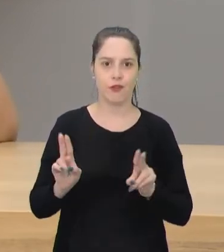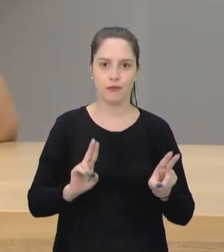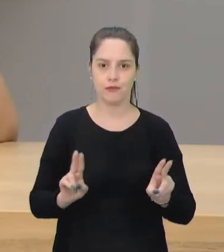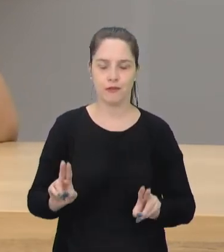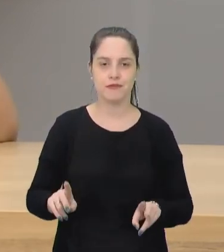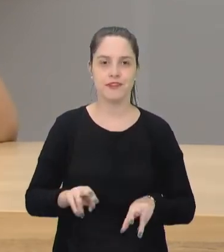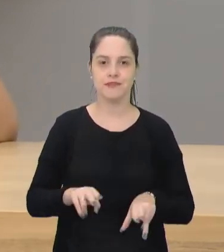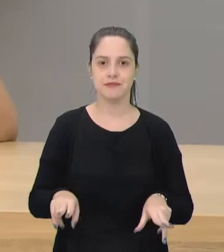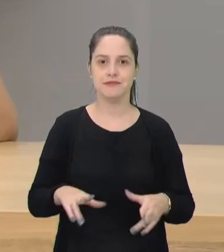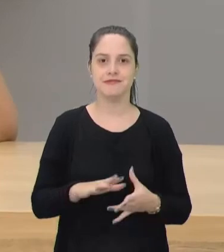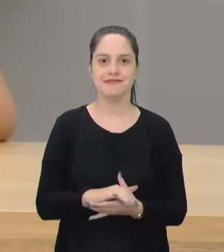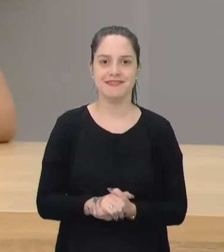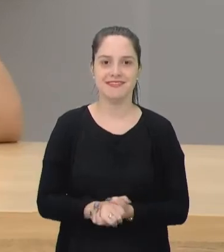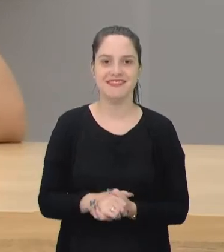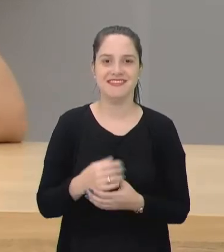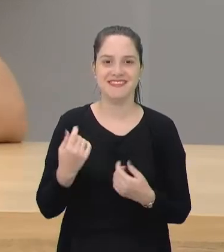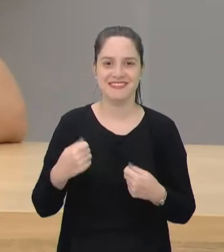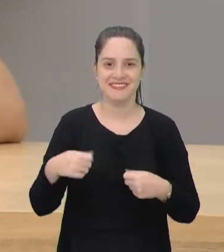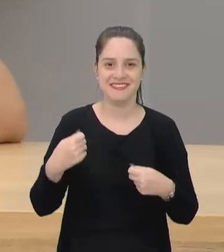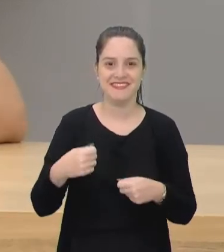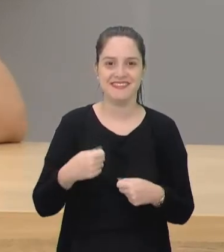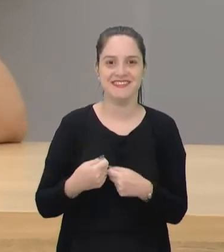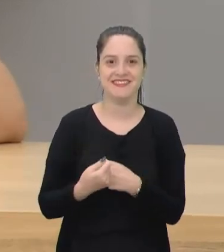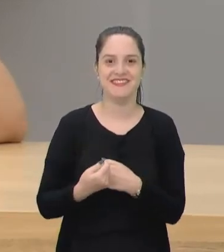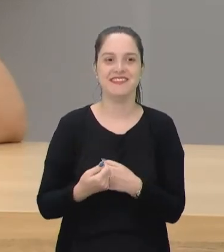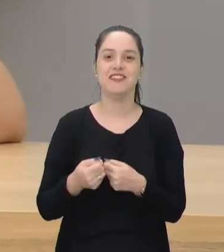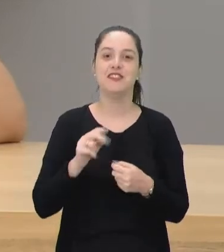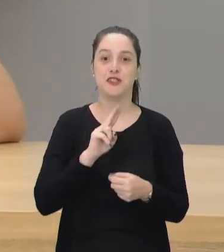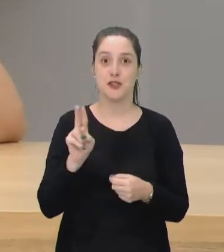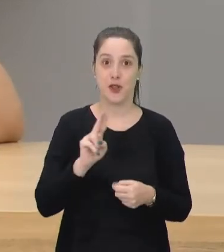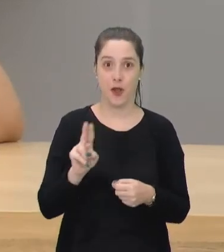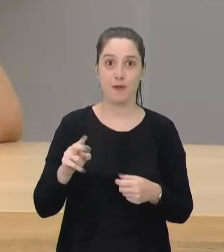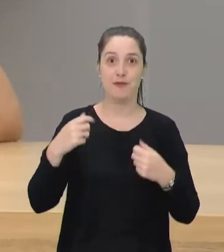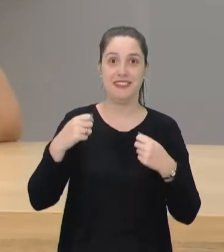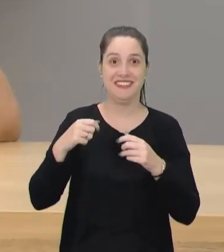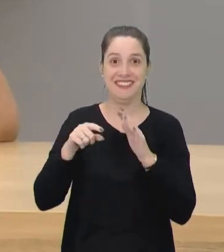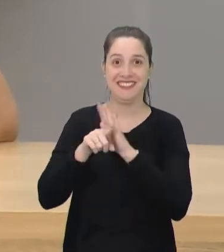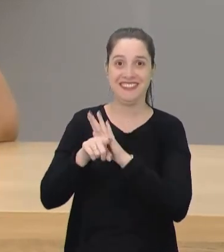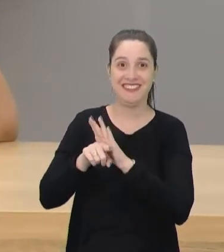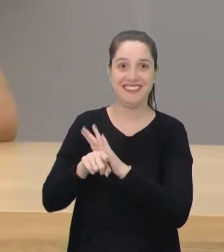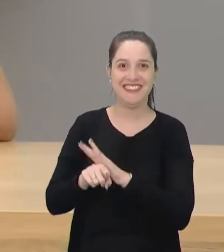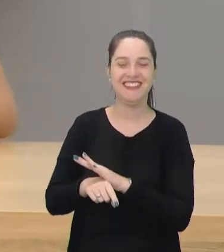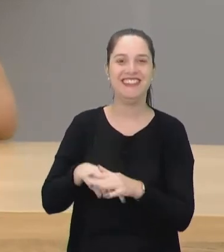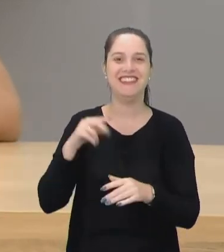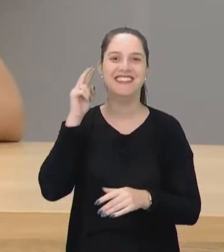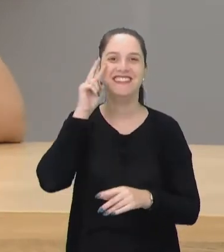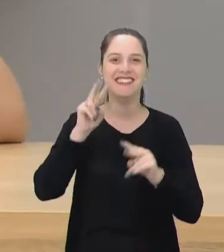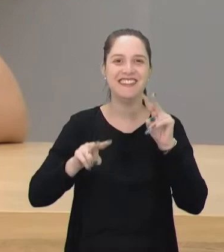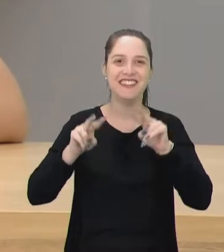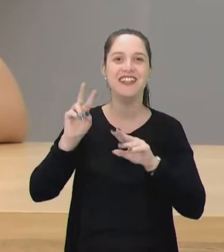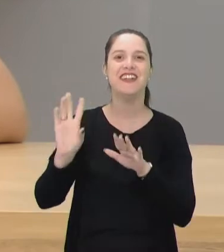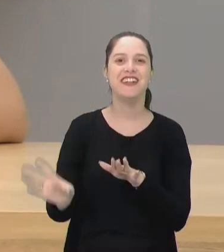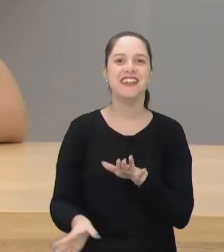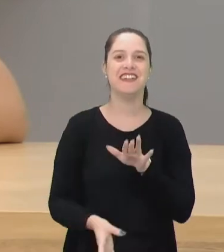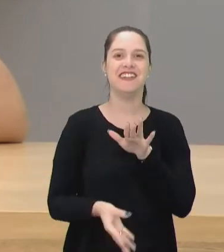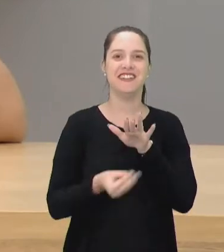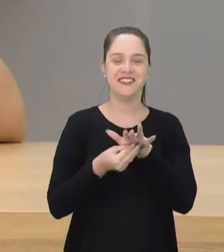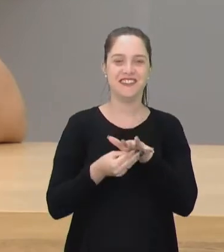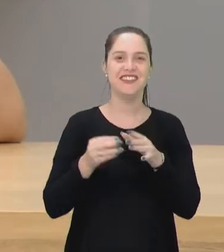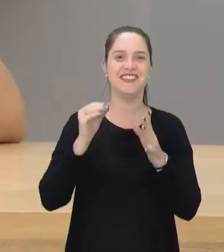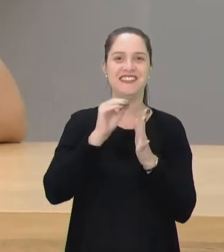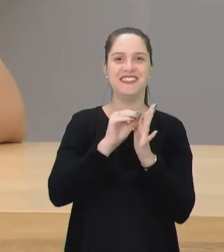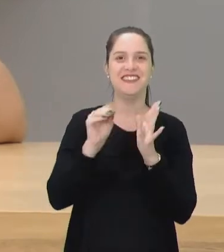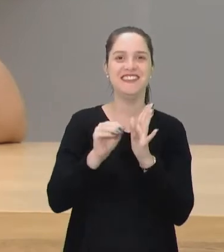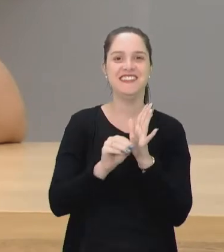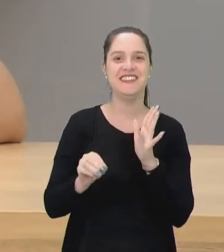Absaber. Se você precisa aí do nome desses pensadores, é só dar uma olhadinha lá no repositório do Centro de Mídias nas